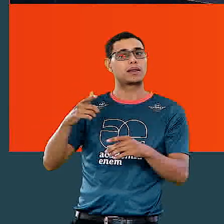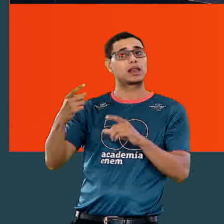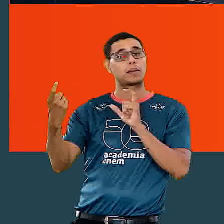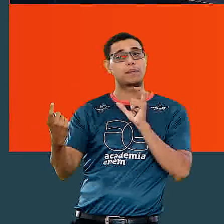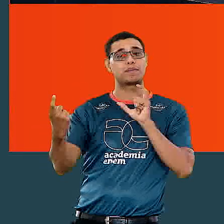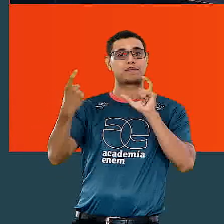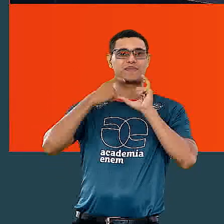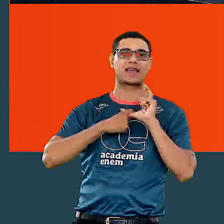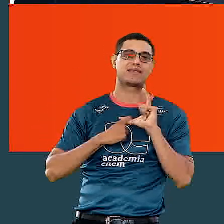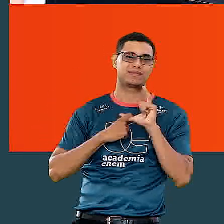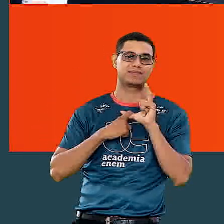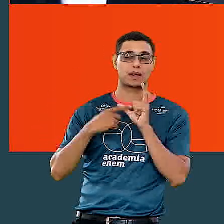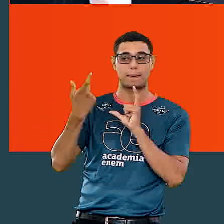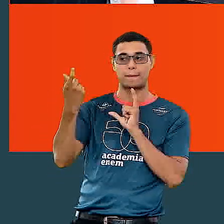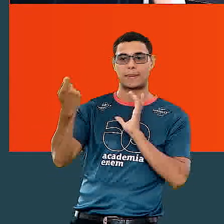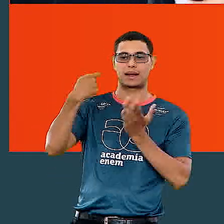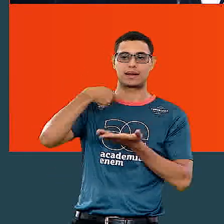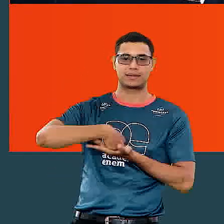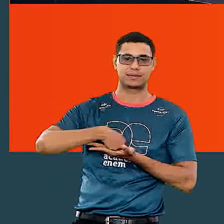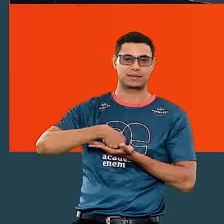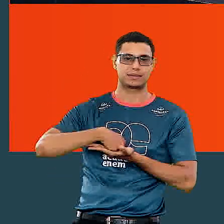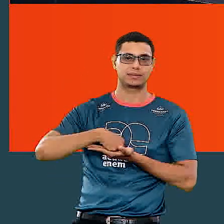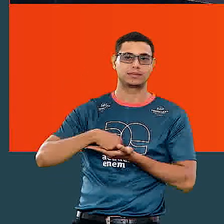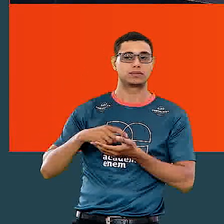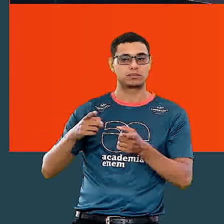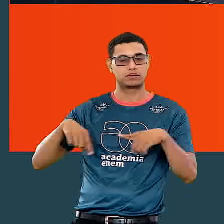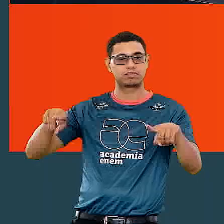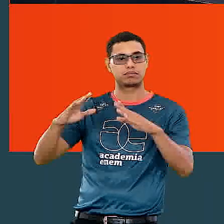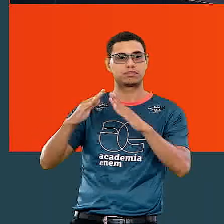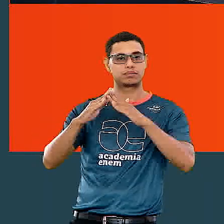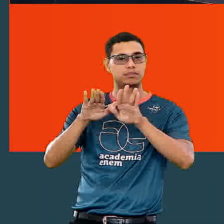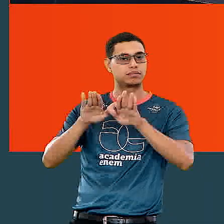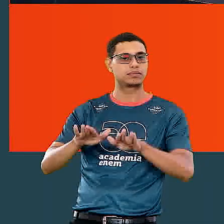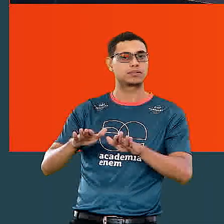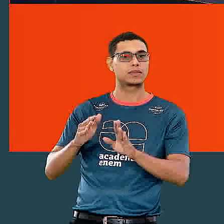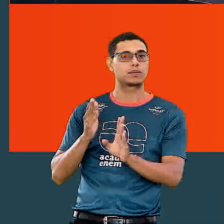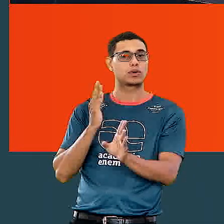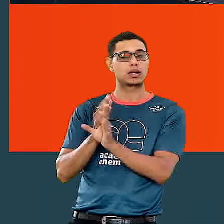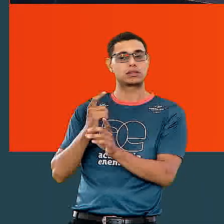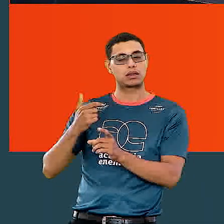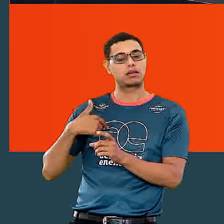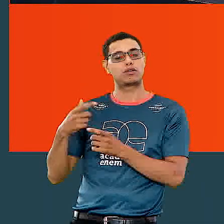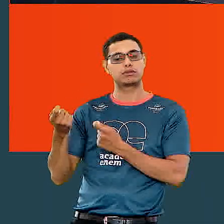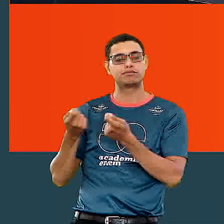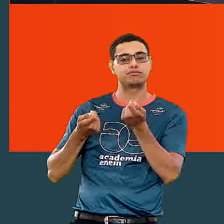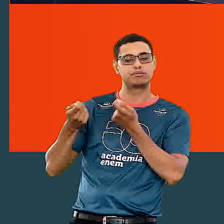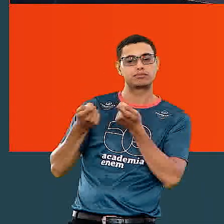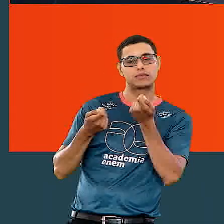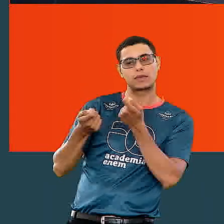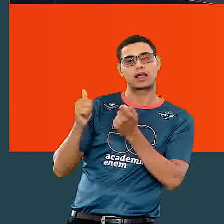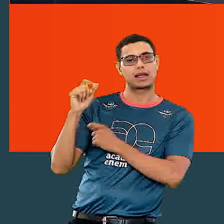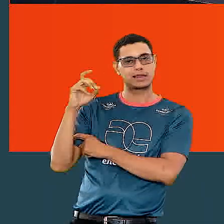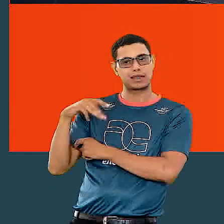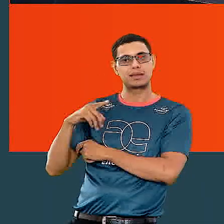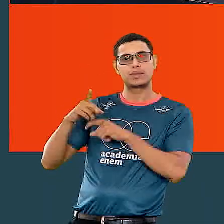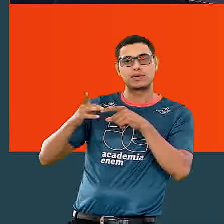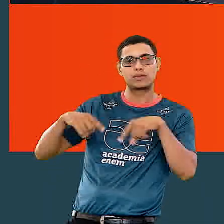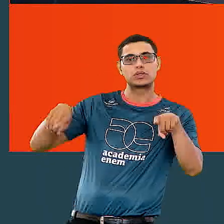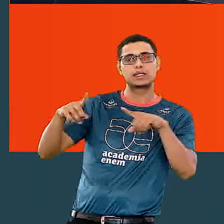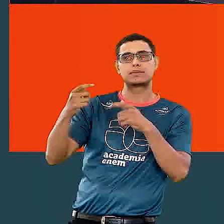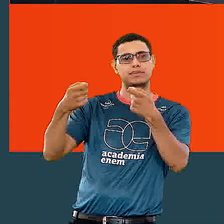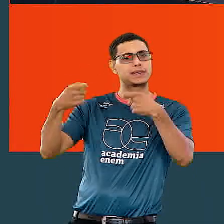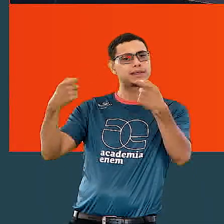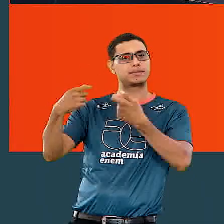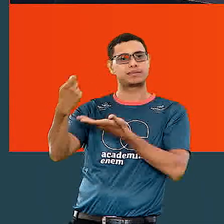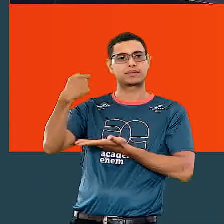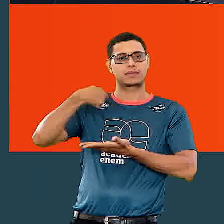morar aqui. Vocês vão estar aqui com a minha anuência e vão pagar para estar aqui. Eu sou nobre, eu